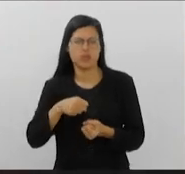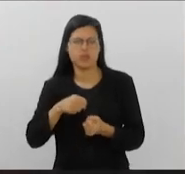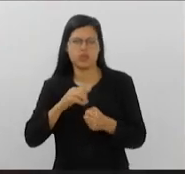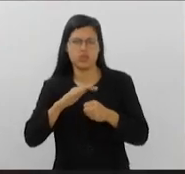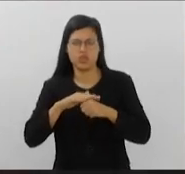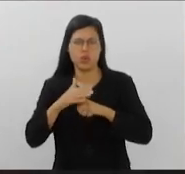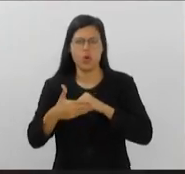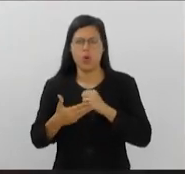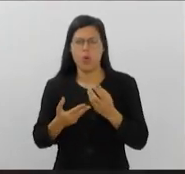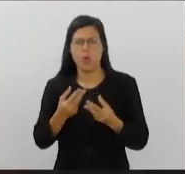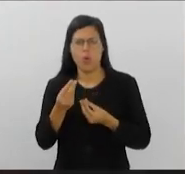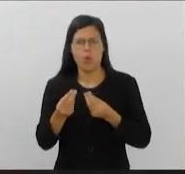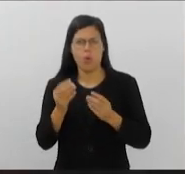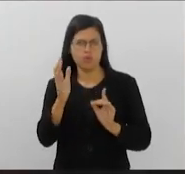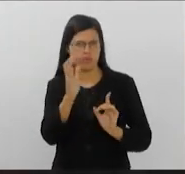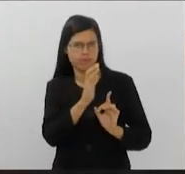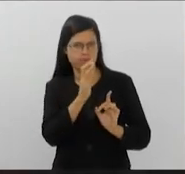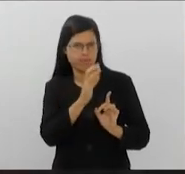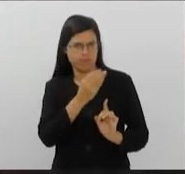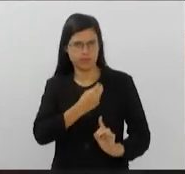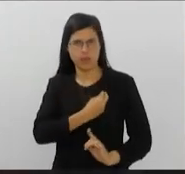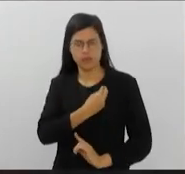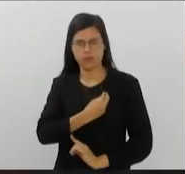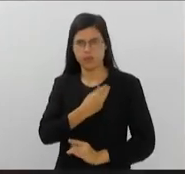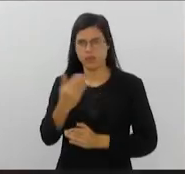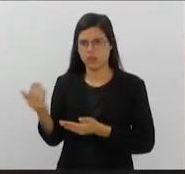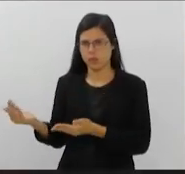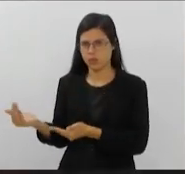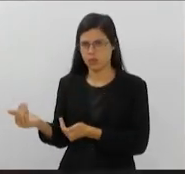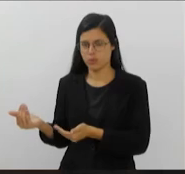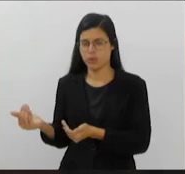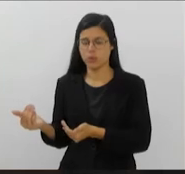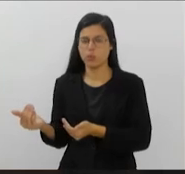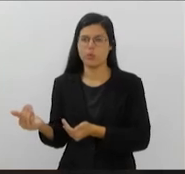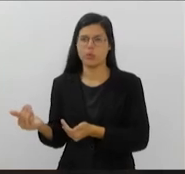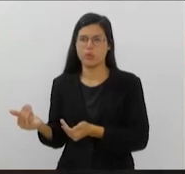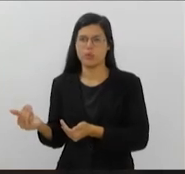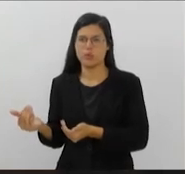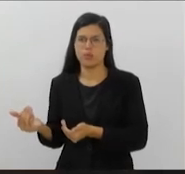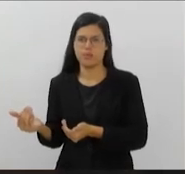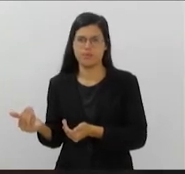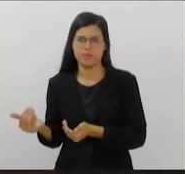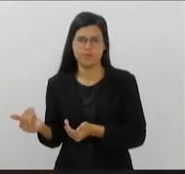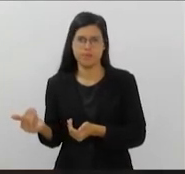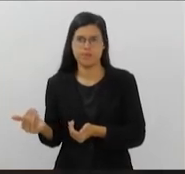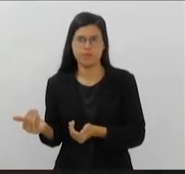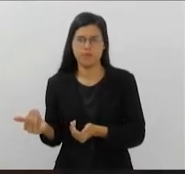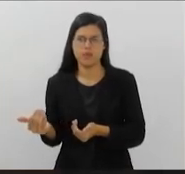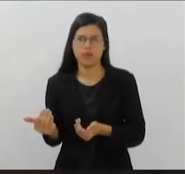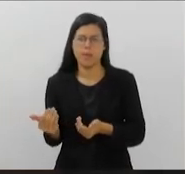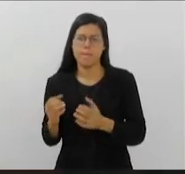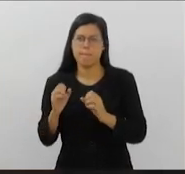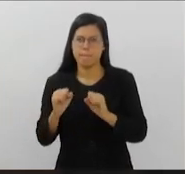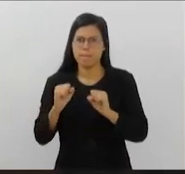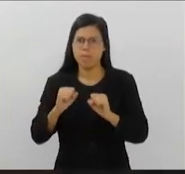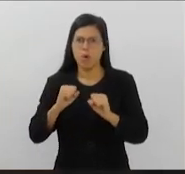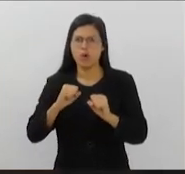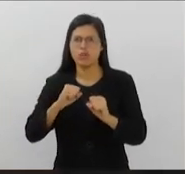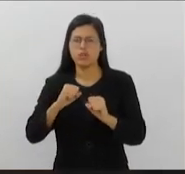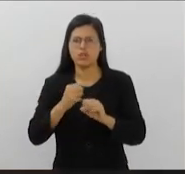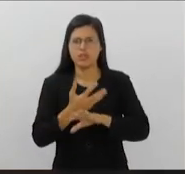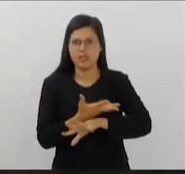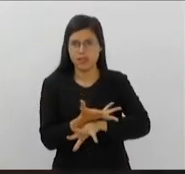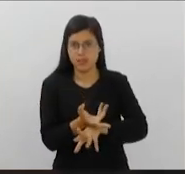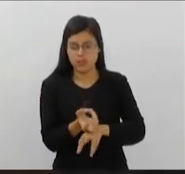na vida da juventude, como isso pode, de forma transversal, enfim,